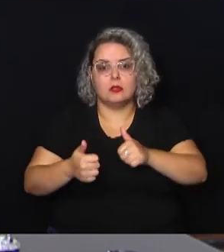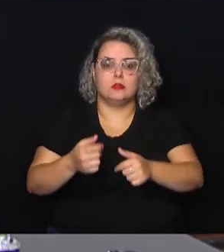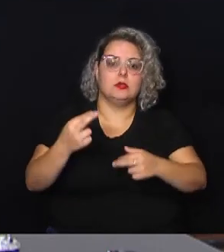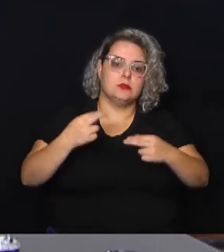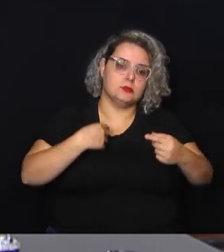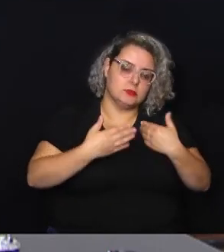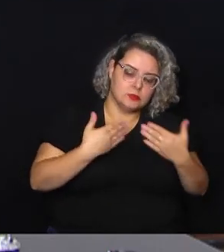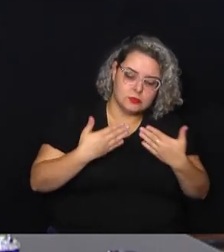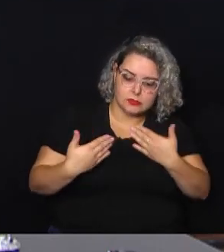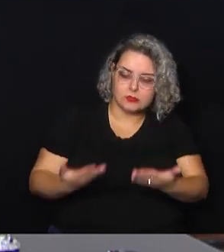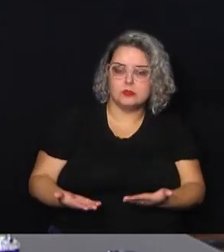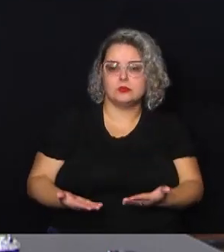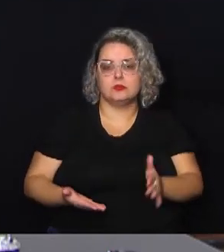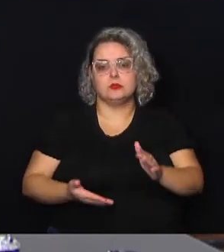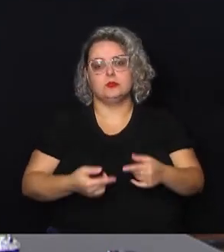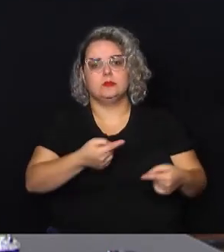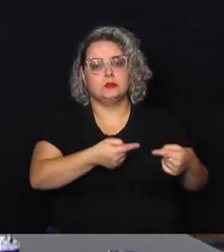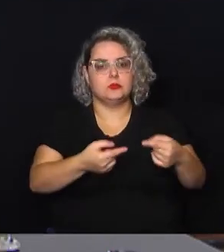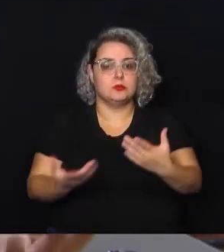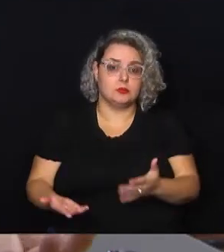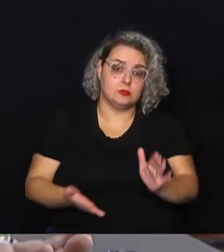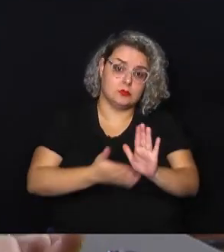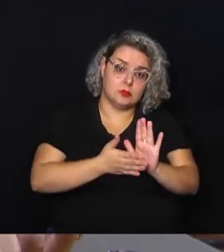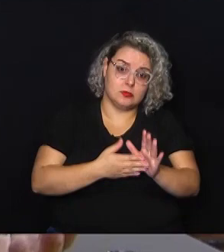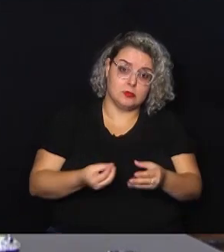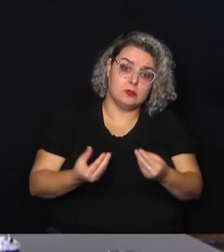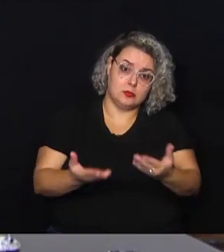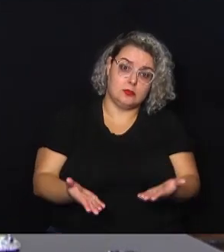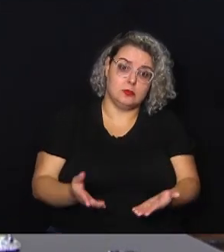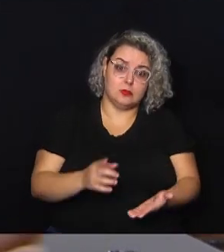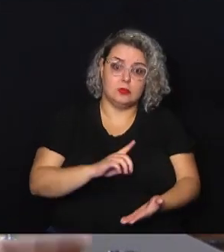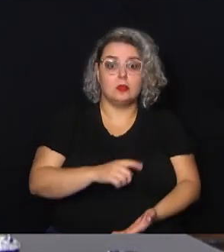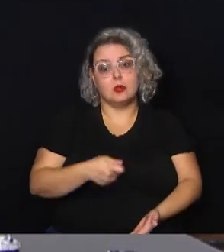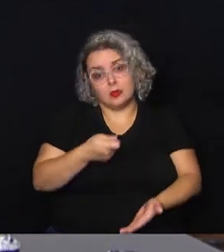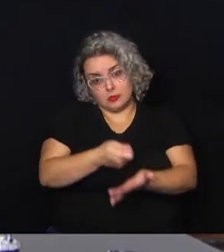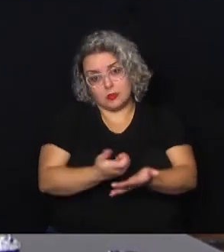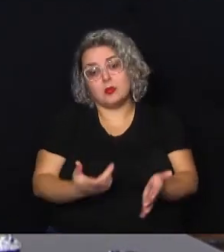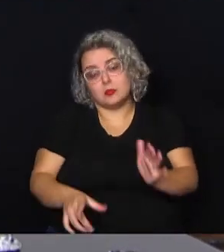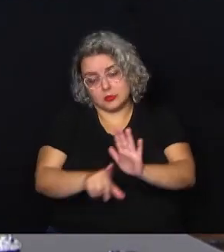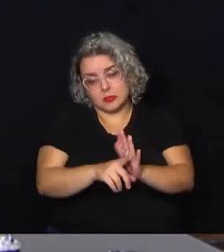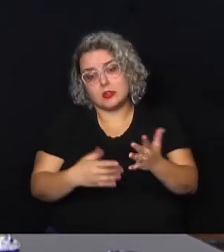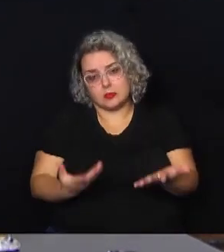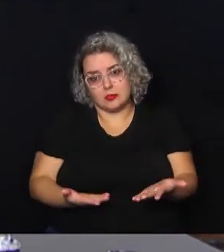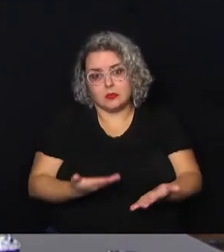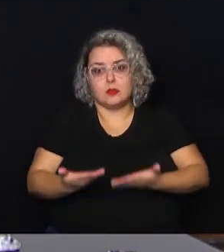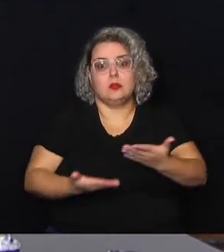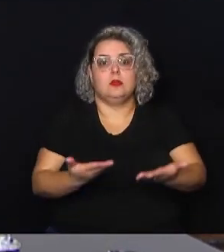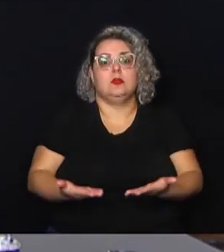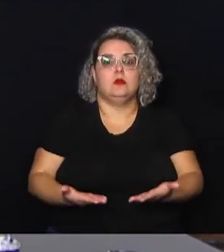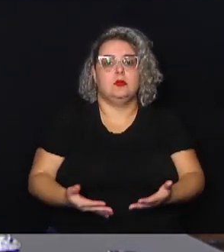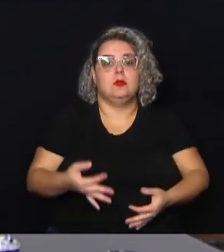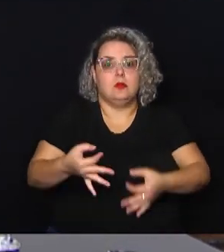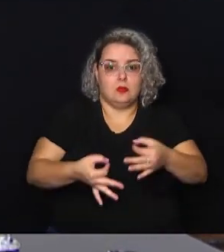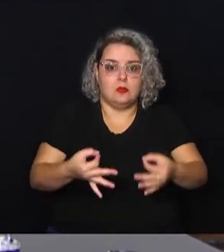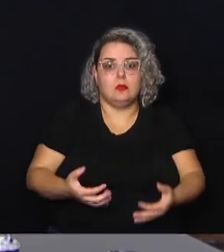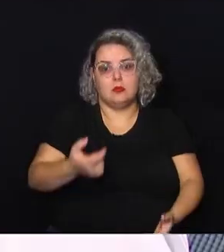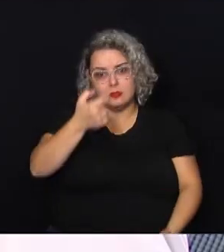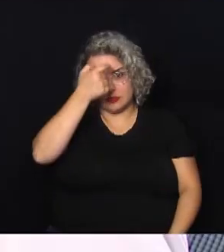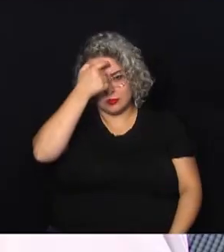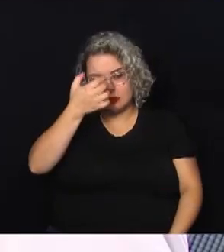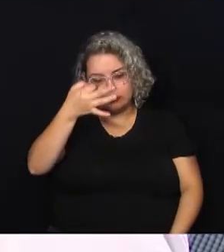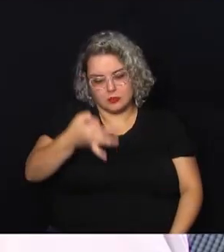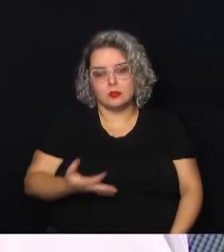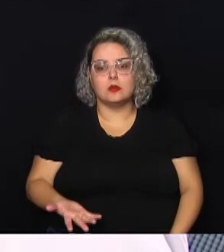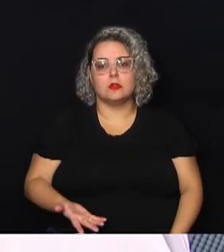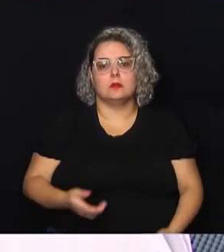das propostas apresentadas né então é uma obrigação legal nós vamos tratar com esse senso de justiça que é necessário